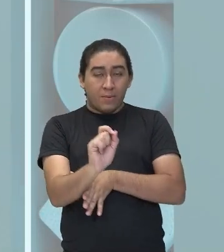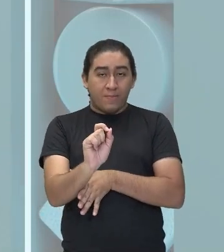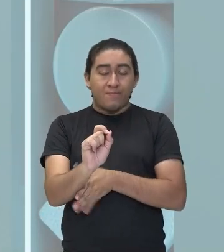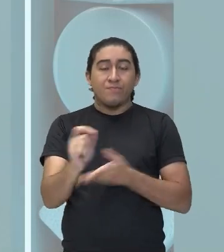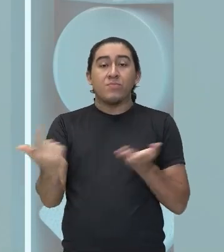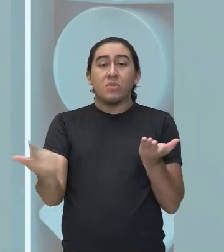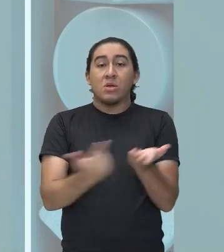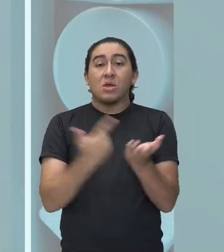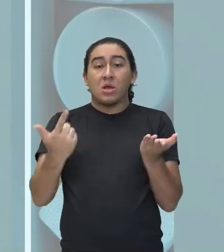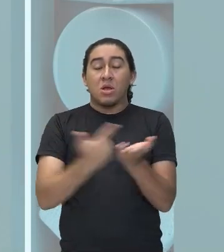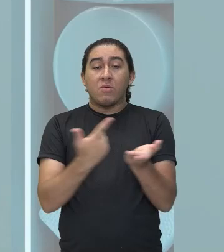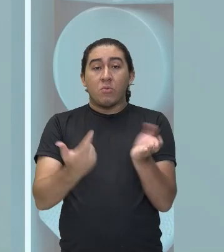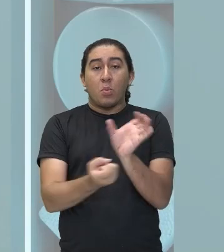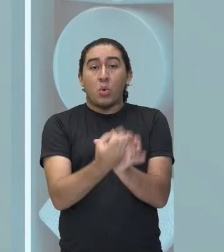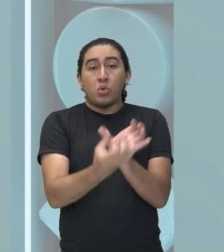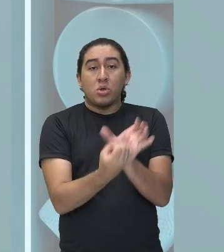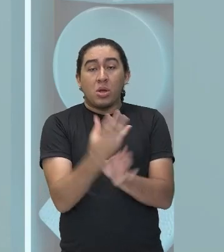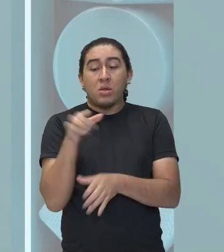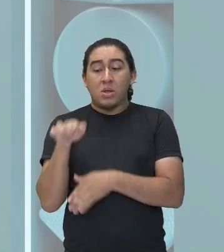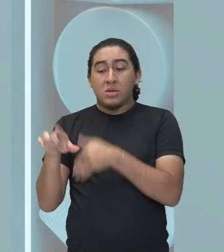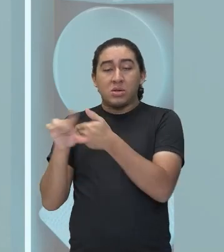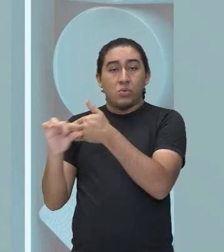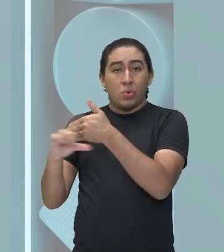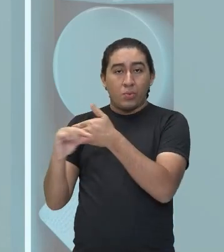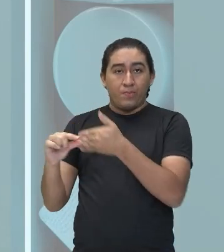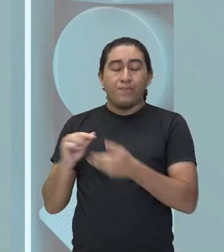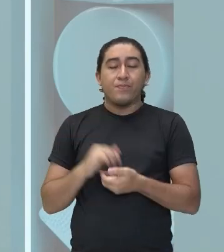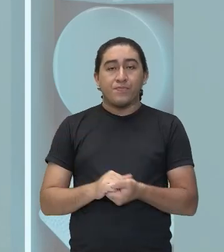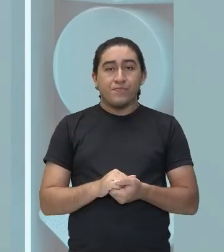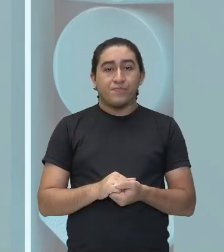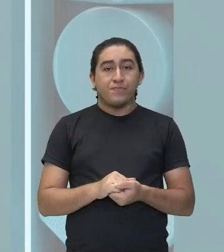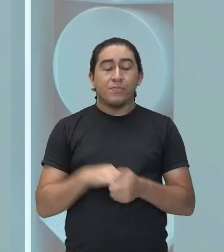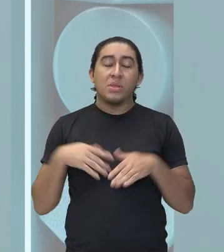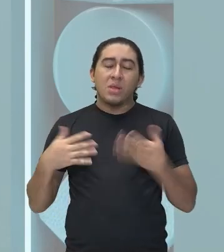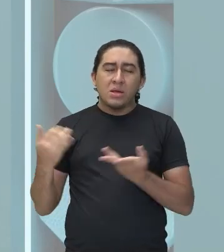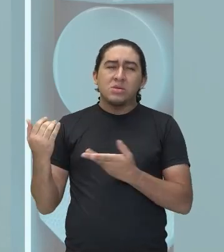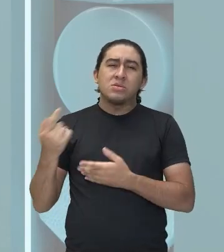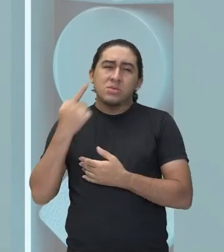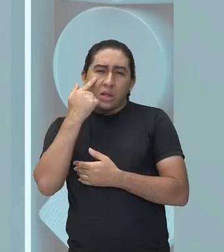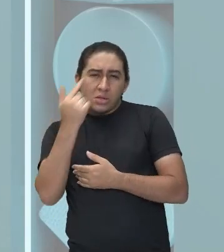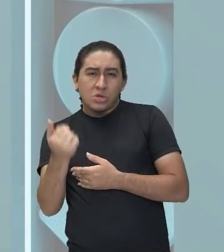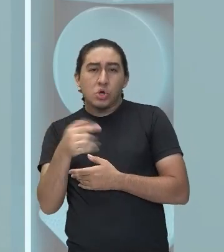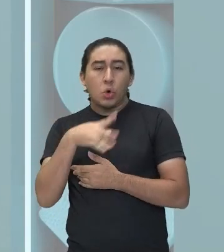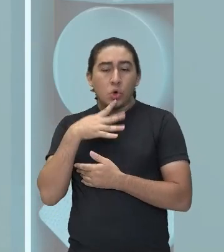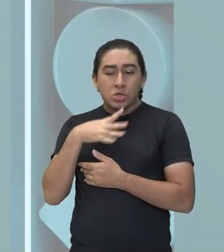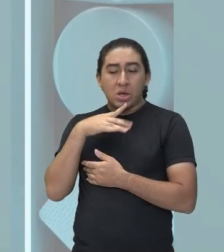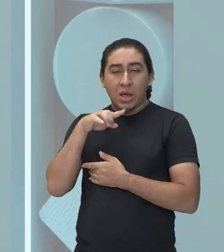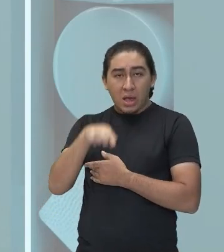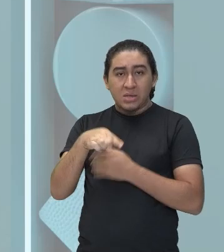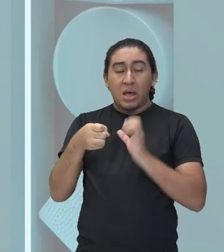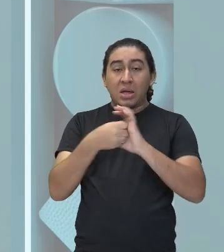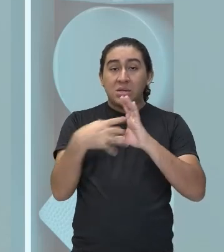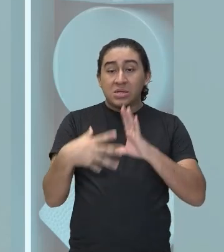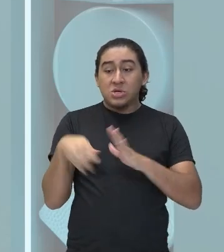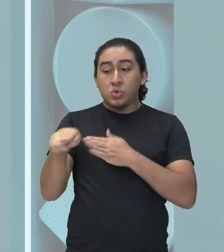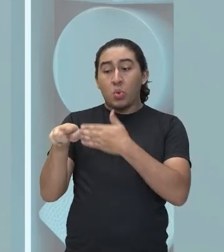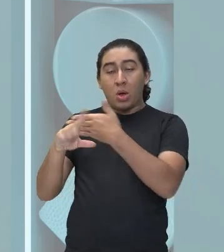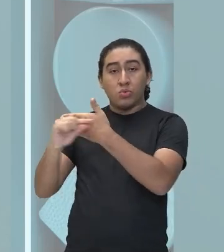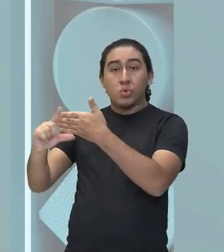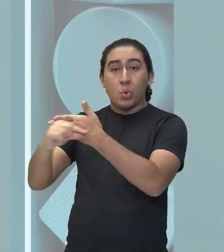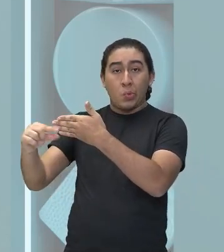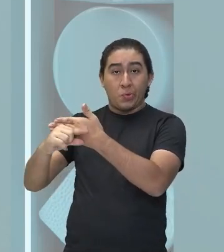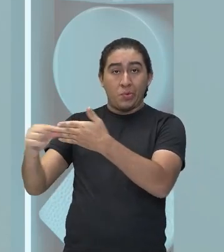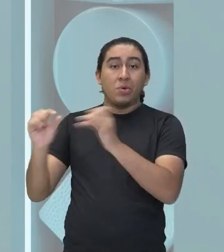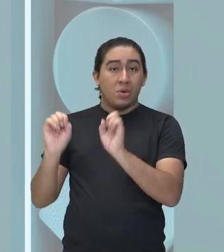a produção literária de Fernando Pessoa, né? Então, é interessante conhecermos esses aspectos que o rodeiam, porque a gente já viu